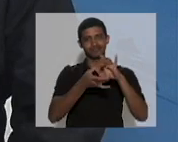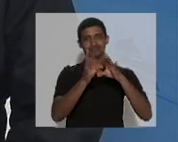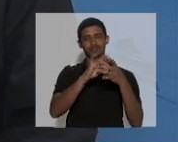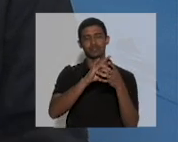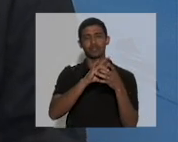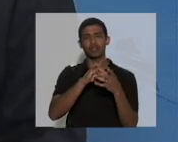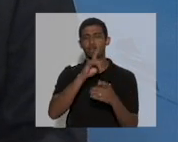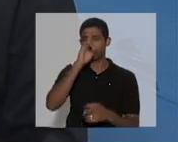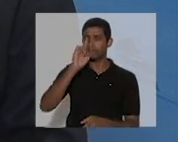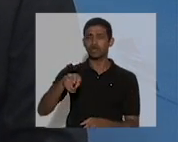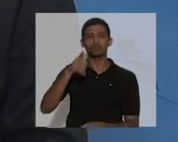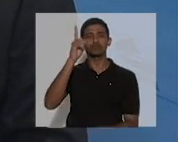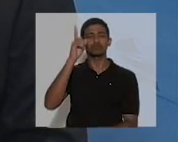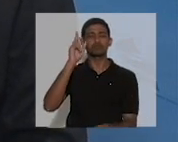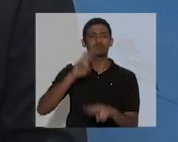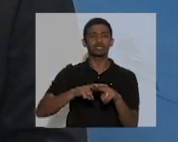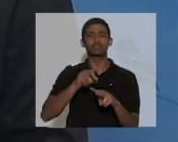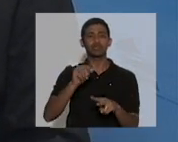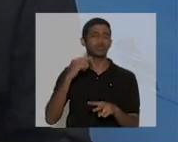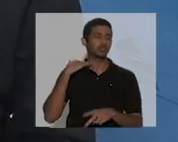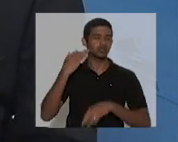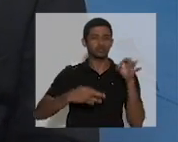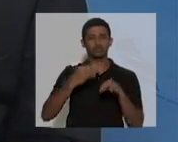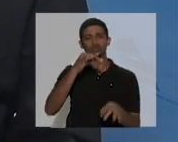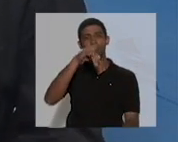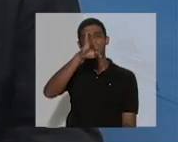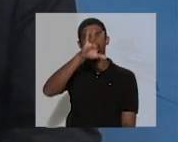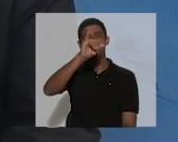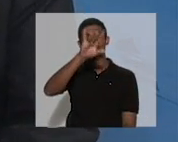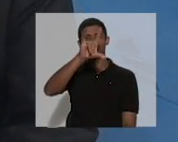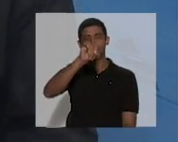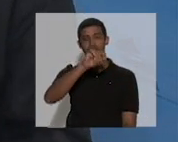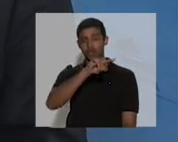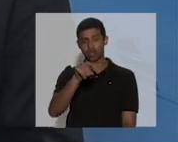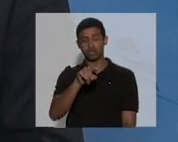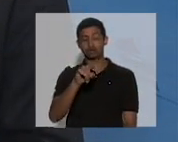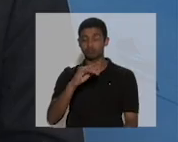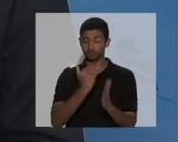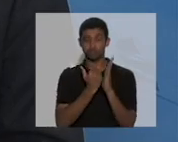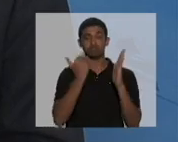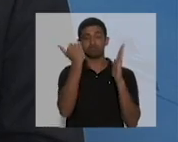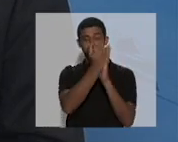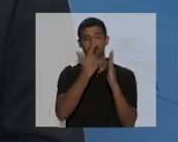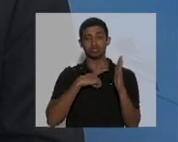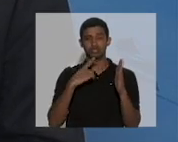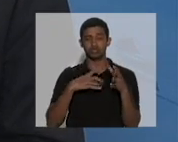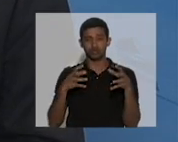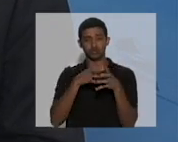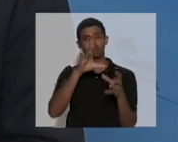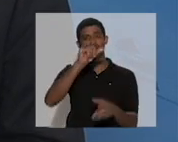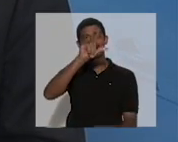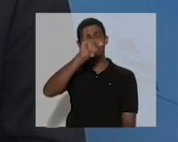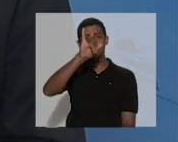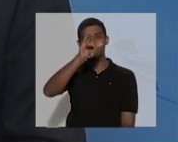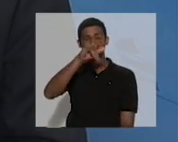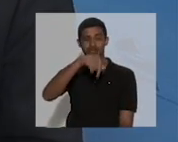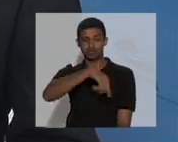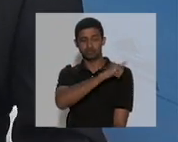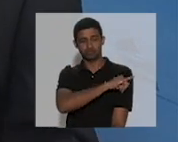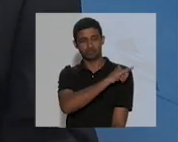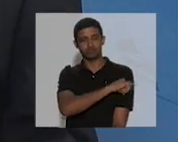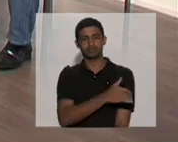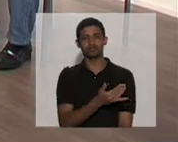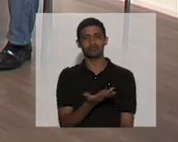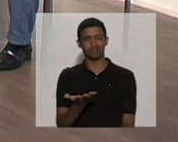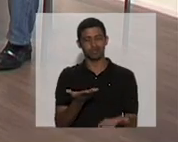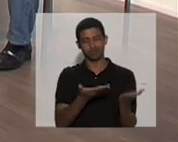decretou a prisão foi o juiz Marcelo Bretas, que também é o magistrado da Operação Lava Jato aqui no Rio.